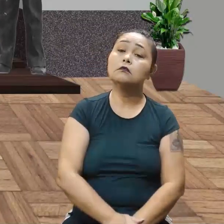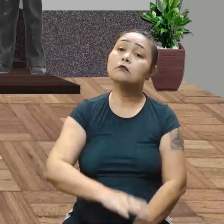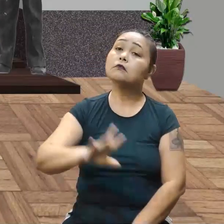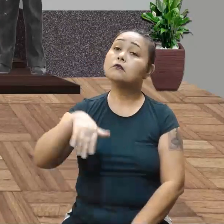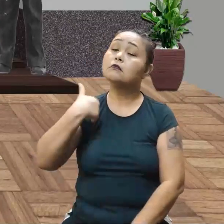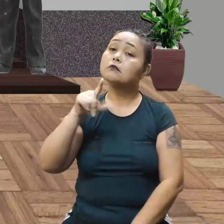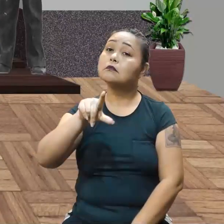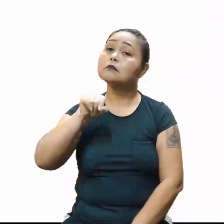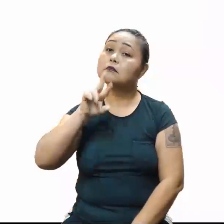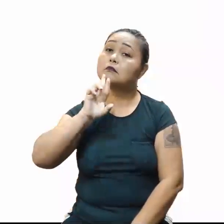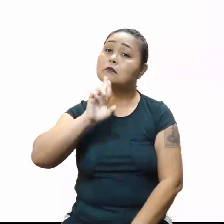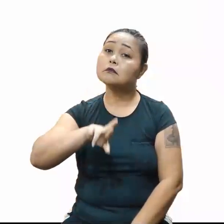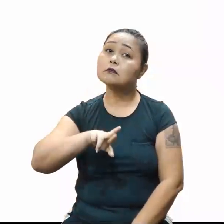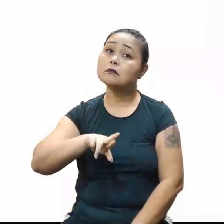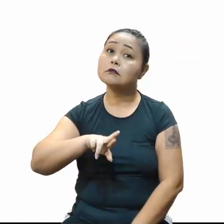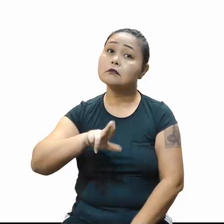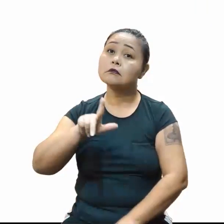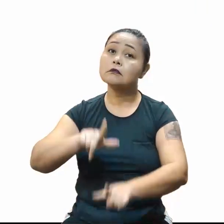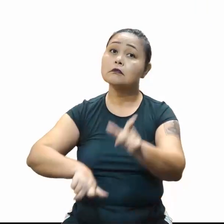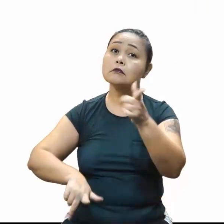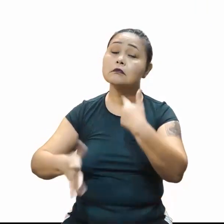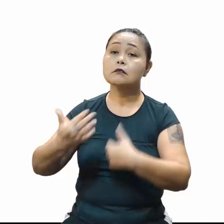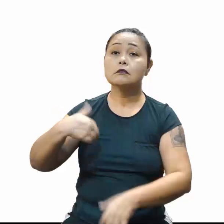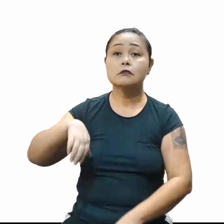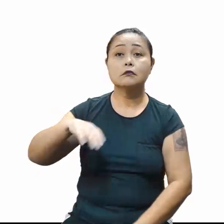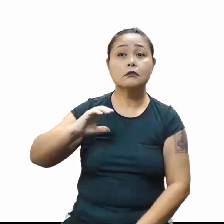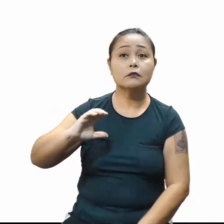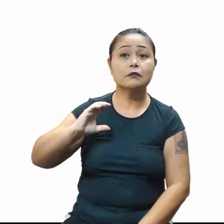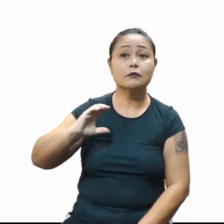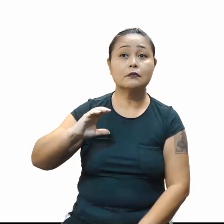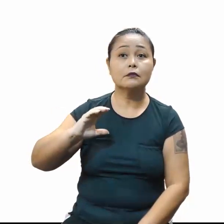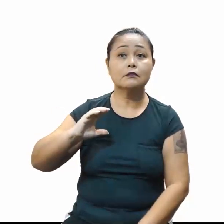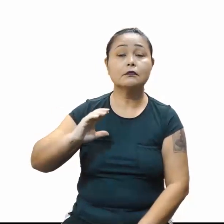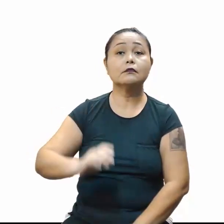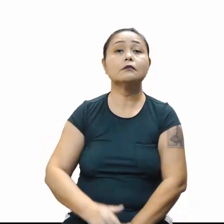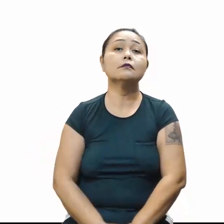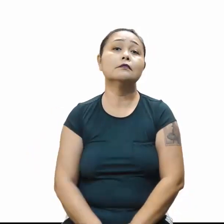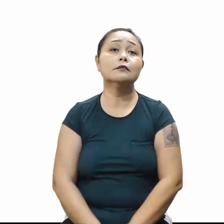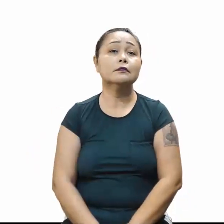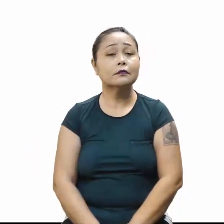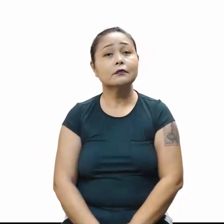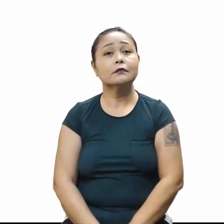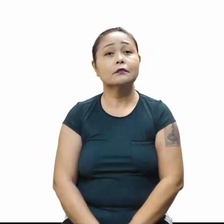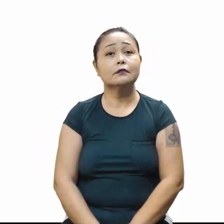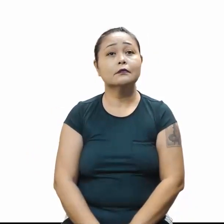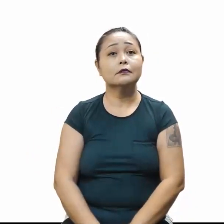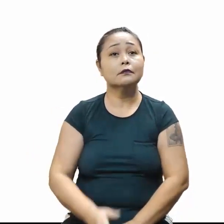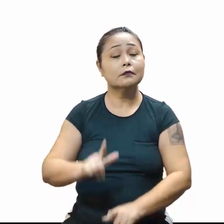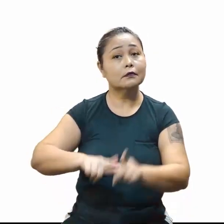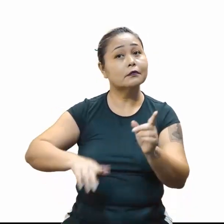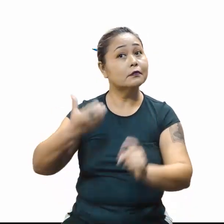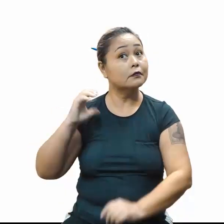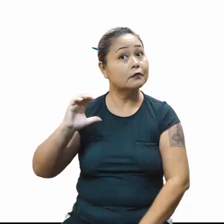Então a resposta correta daí é a letra C. A letra